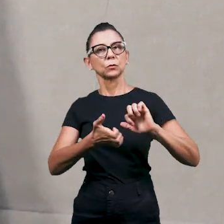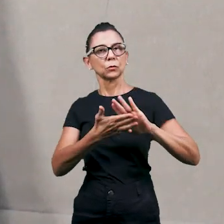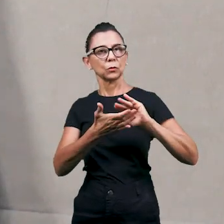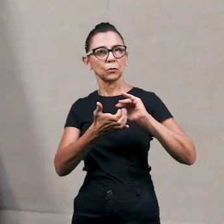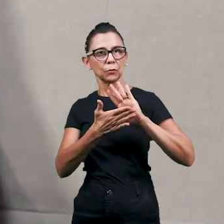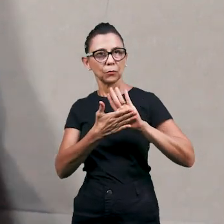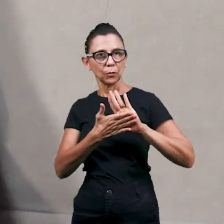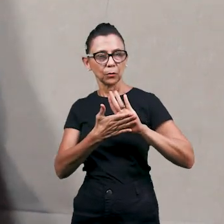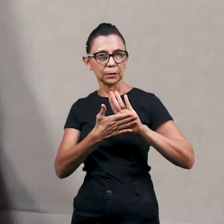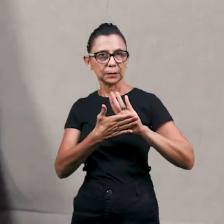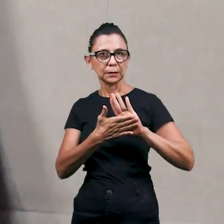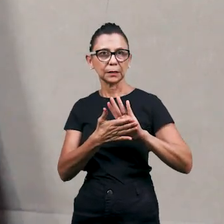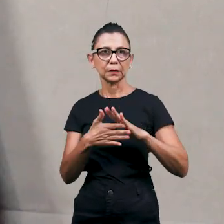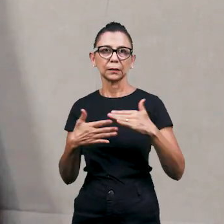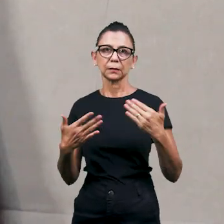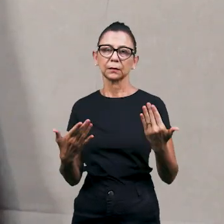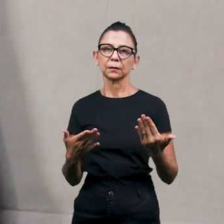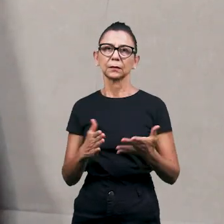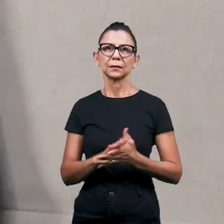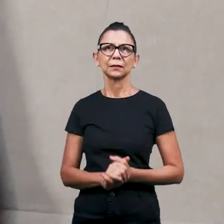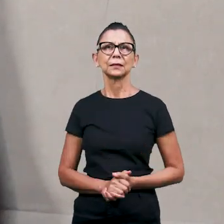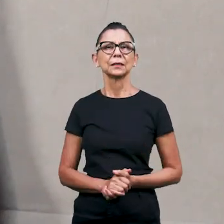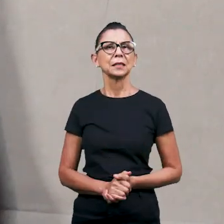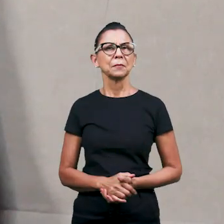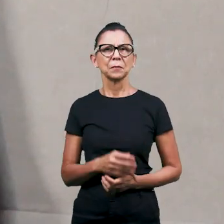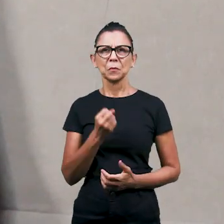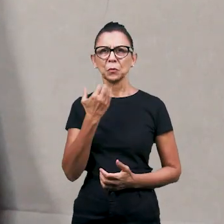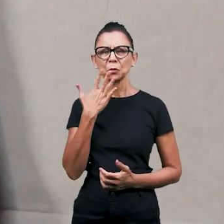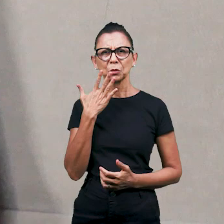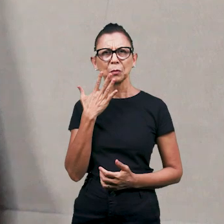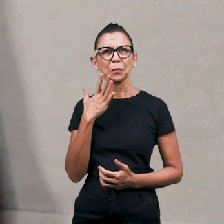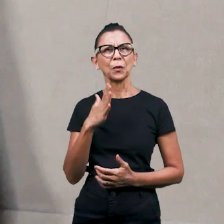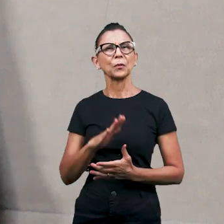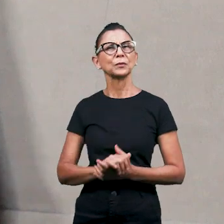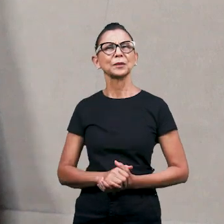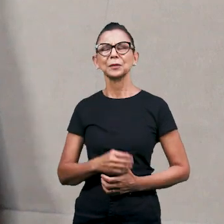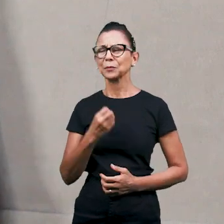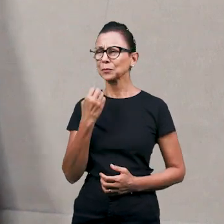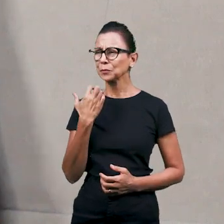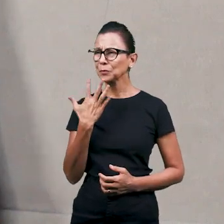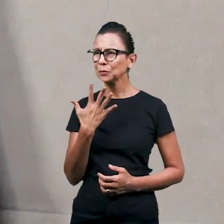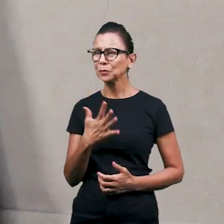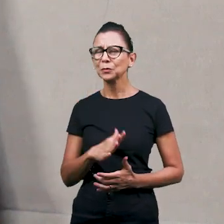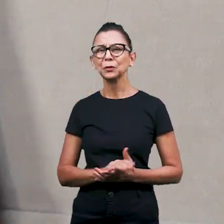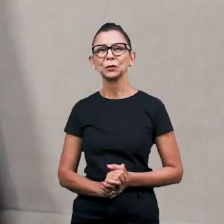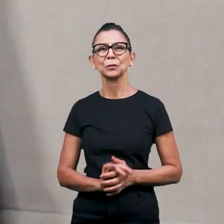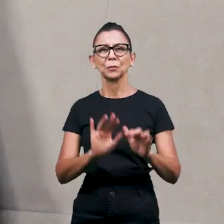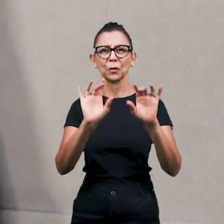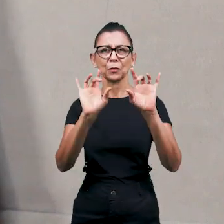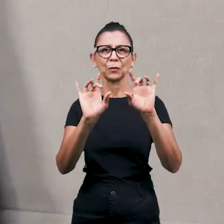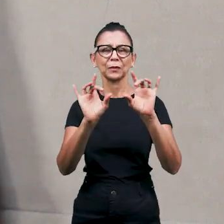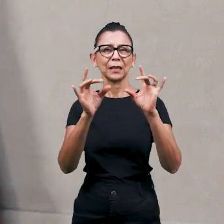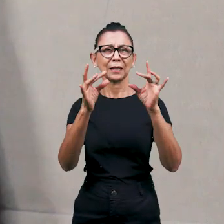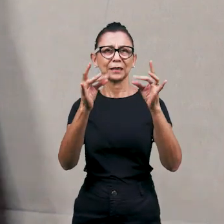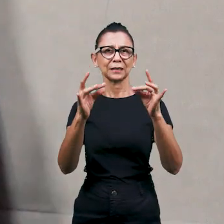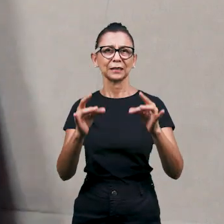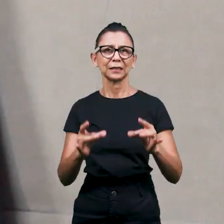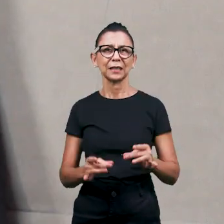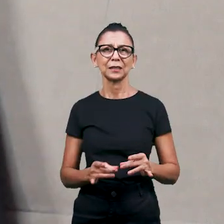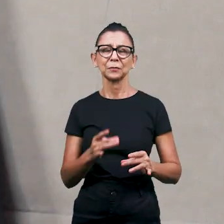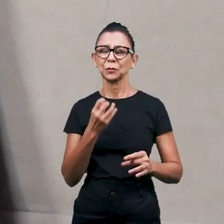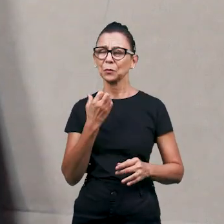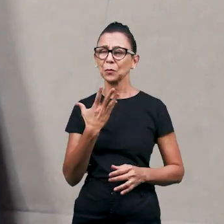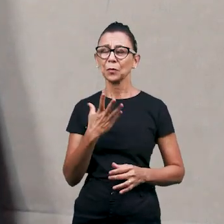é muito por região. Porque você imagina, a gente pega uma região como Vila Velha, onde nós temos, por média, 3 ou 4 igrejas